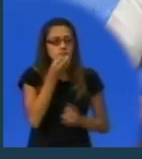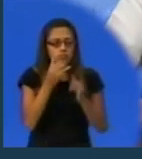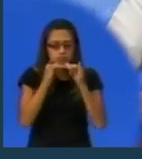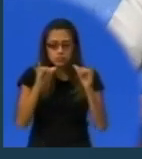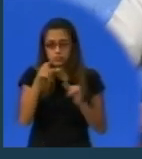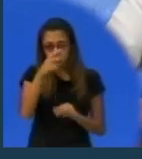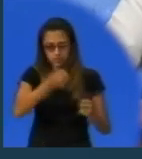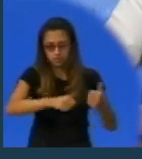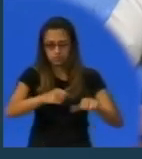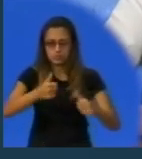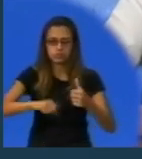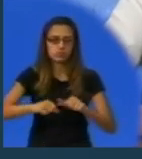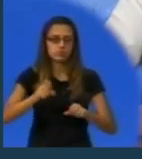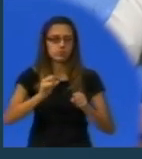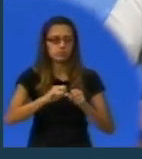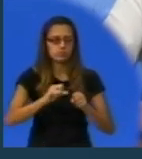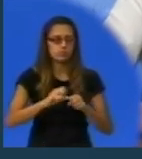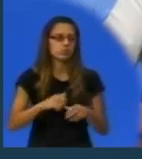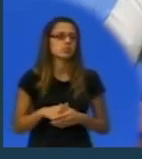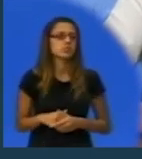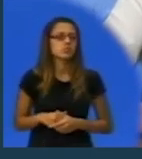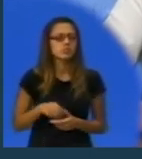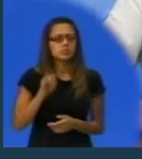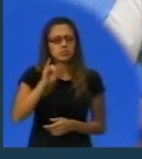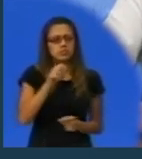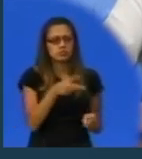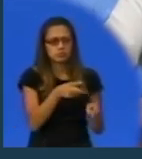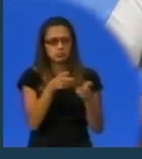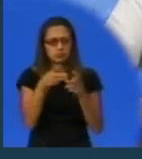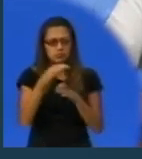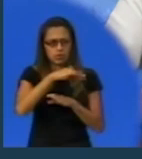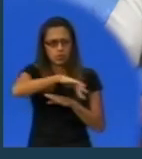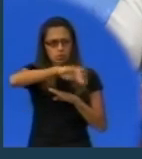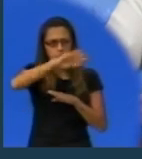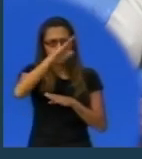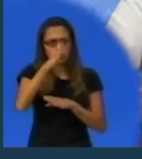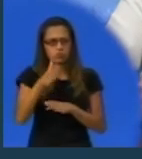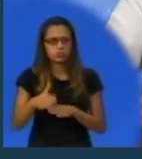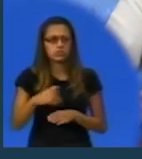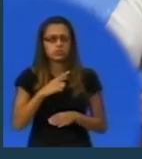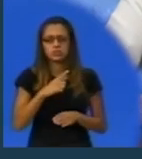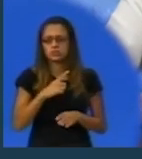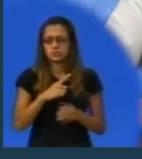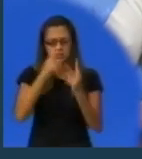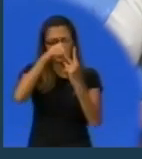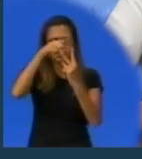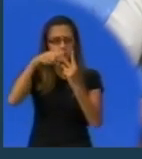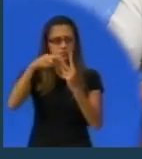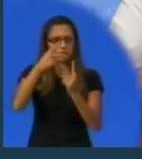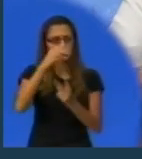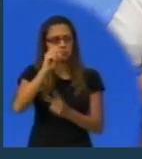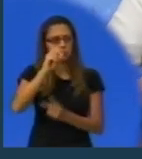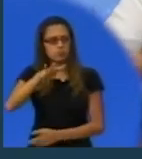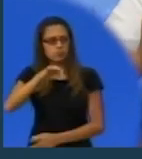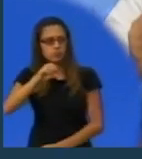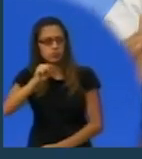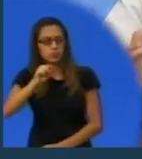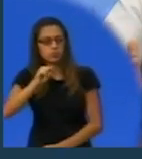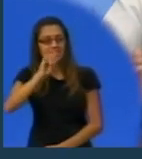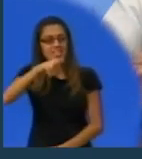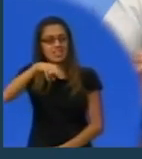então 100% dos seus casos. Se você olhar lá nessa curva, você tem dois pontos importantes de inflexão, que são